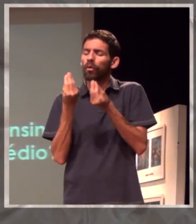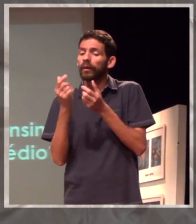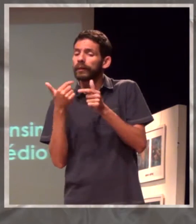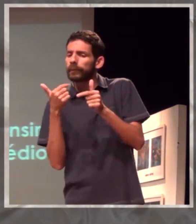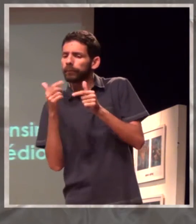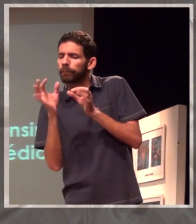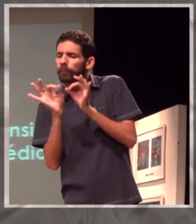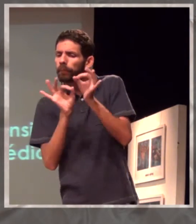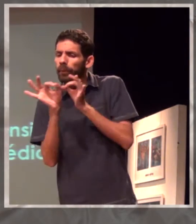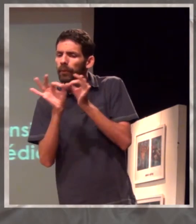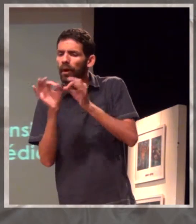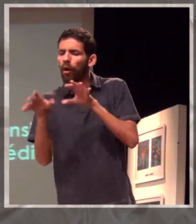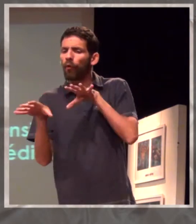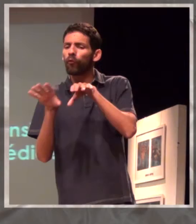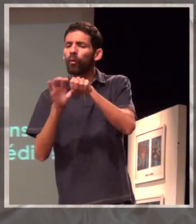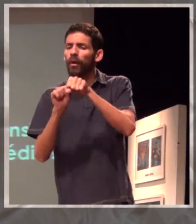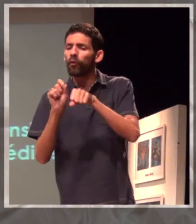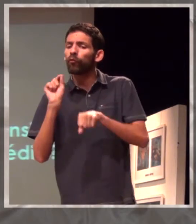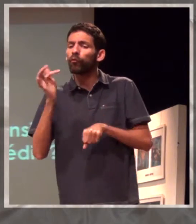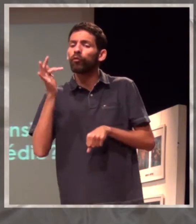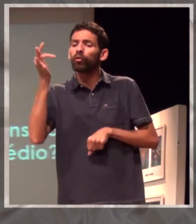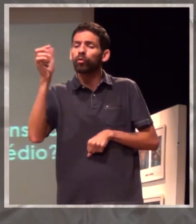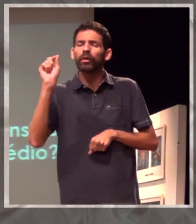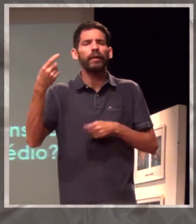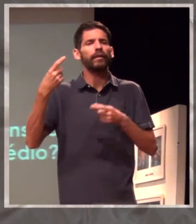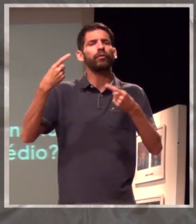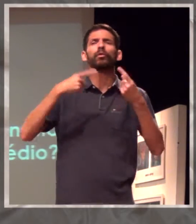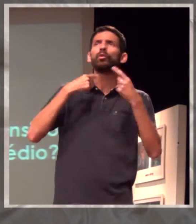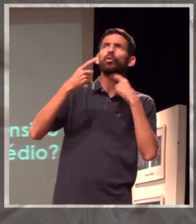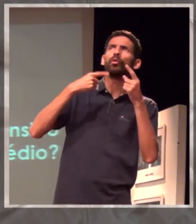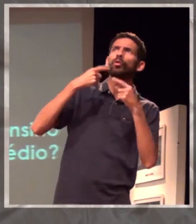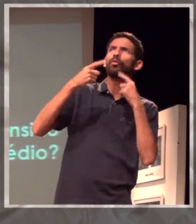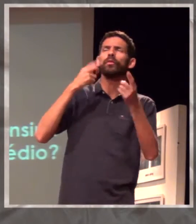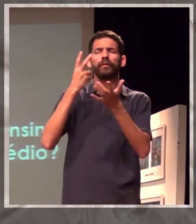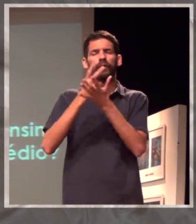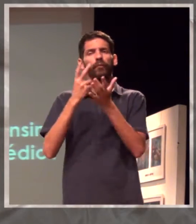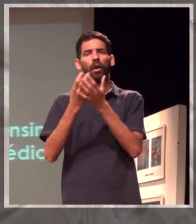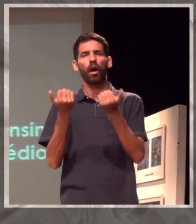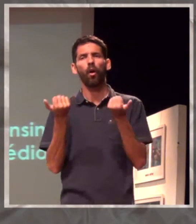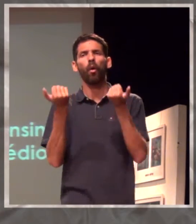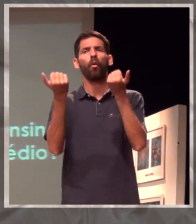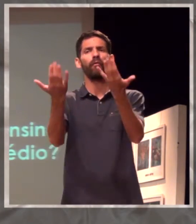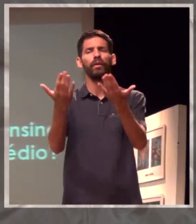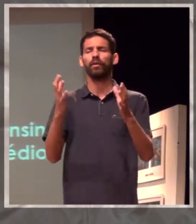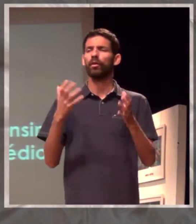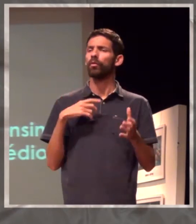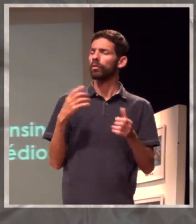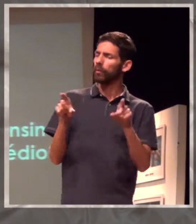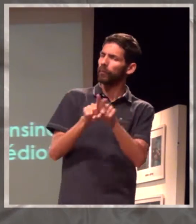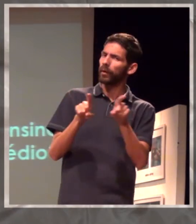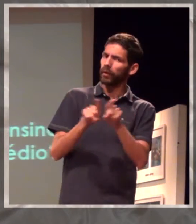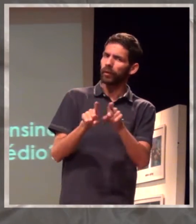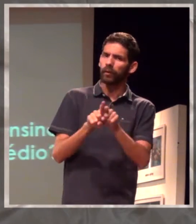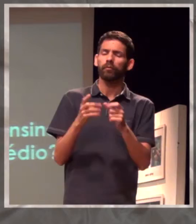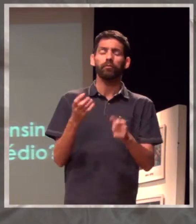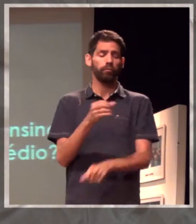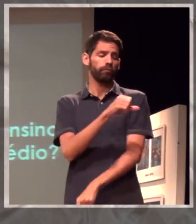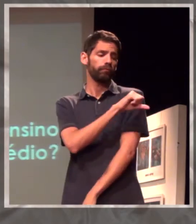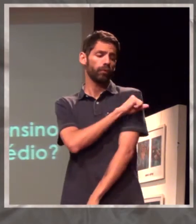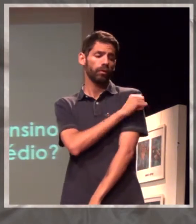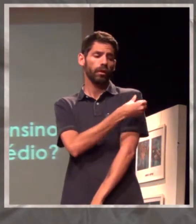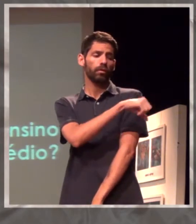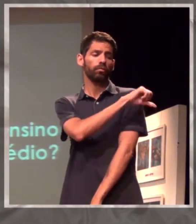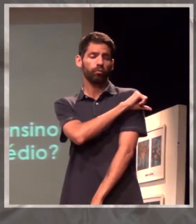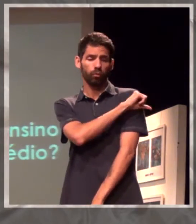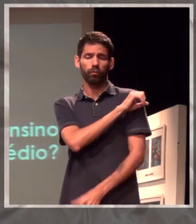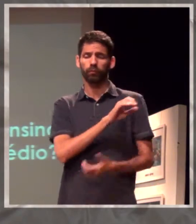fazer estava muito presente em várias conversas. Então, a gente abriu o grupo para também a 8ª série e a